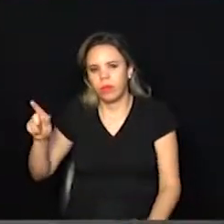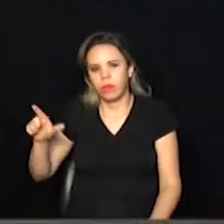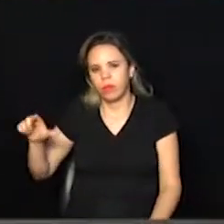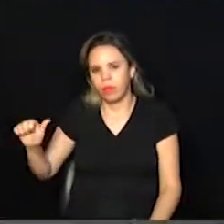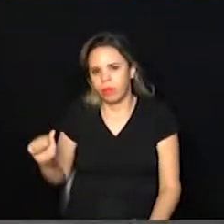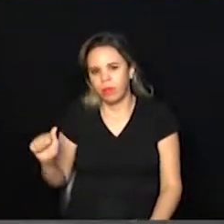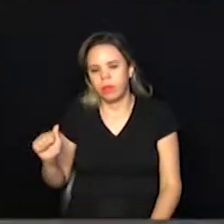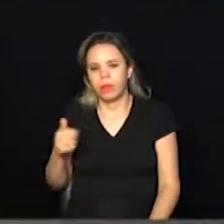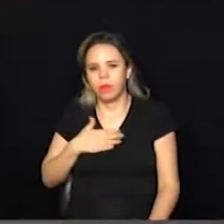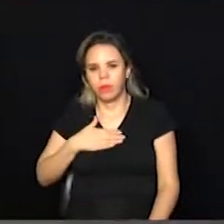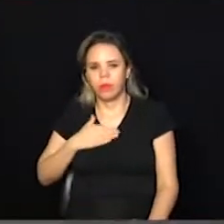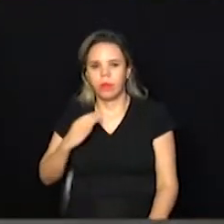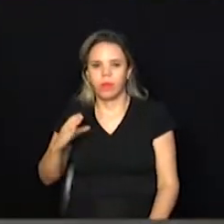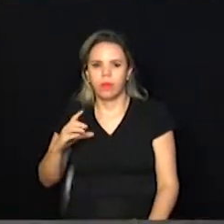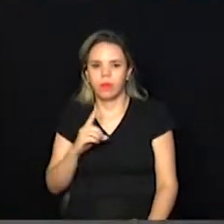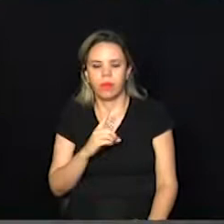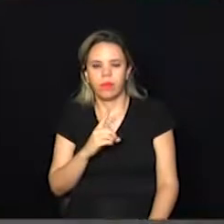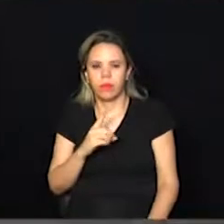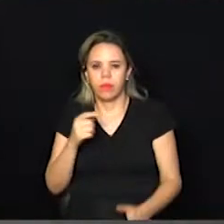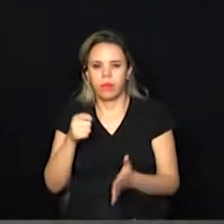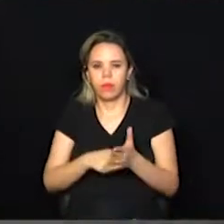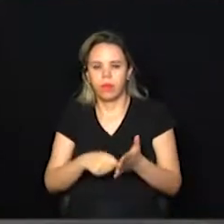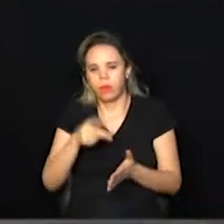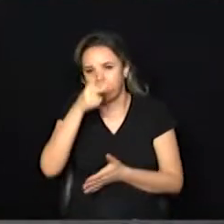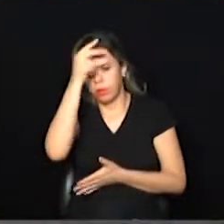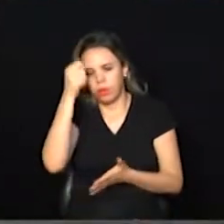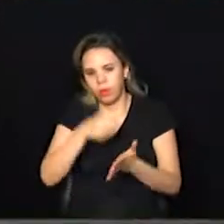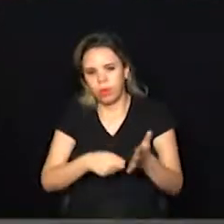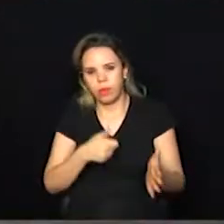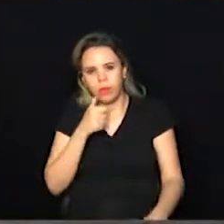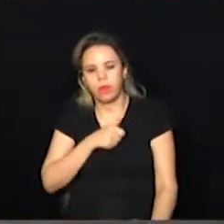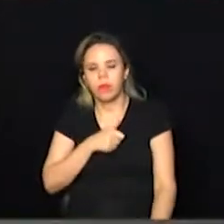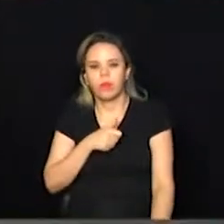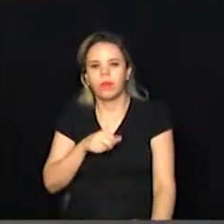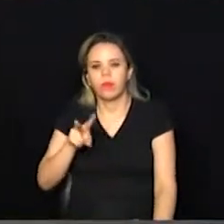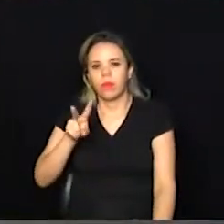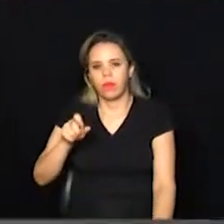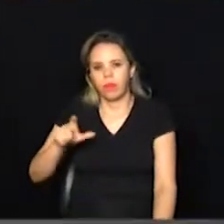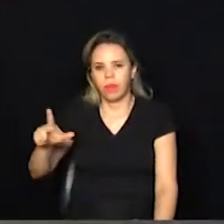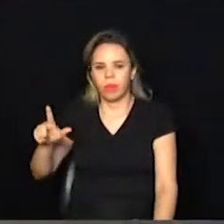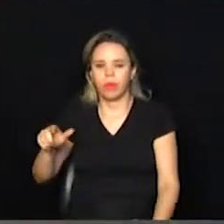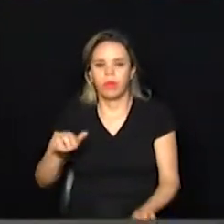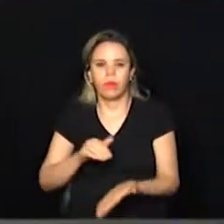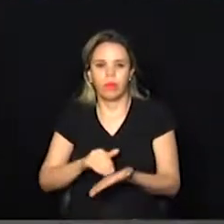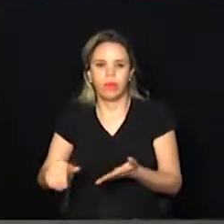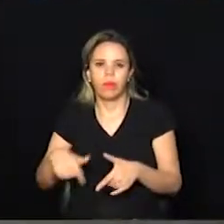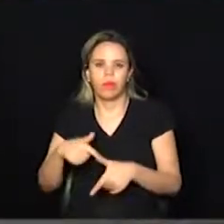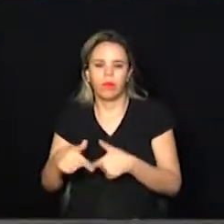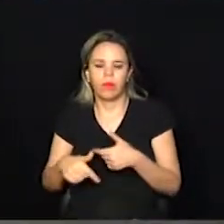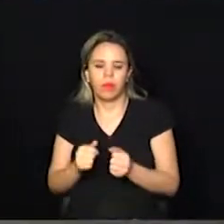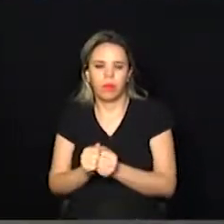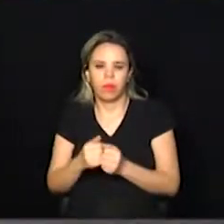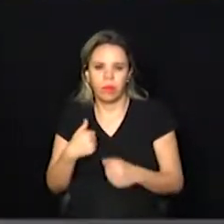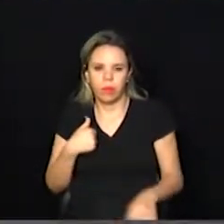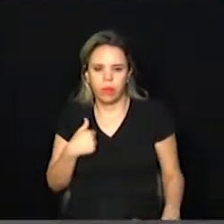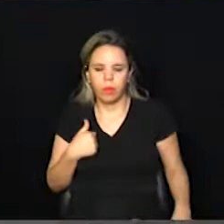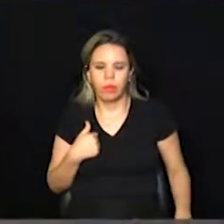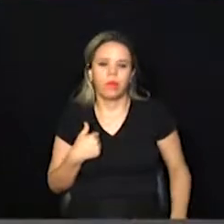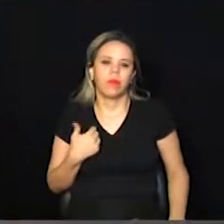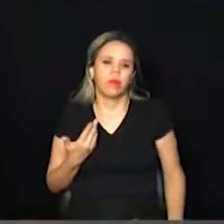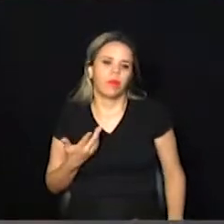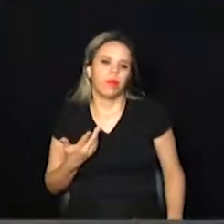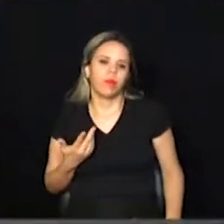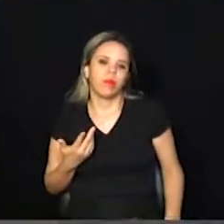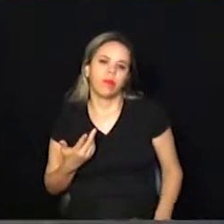coordenadora de Política Públicas para a Mulher, e a Valdirene, que é assessora de gabinete. E eu fiz questão,